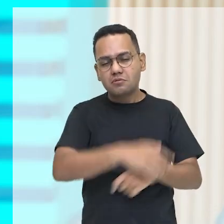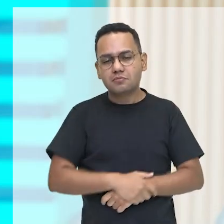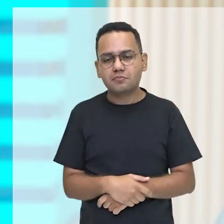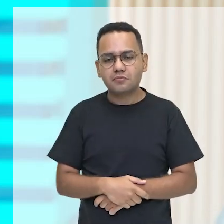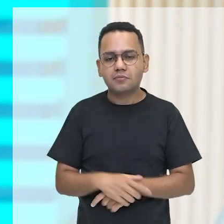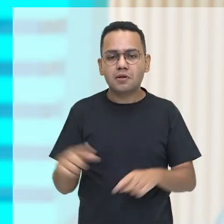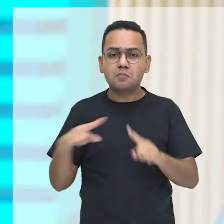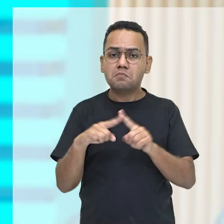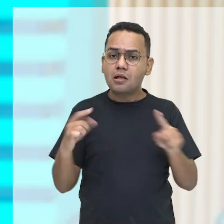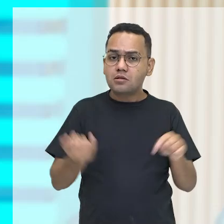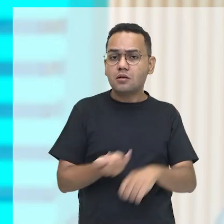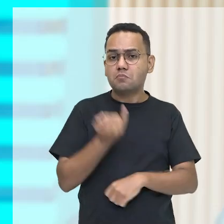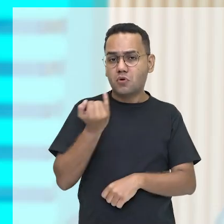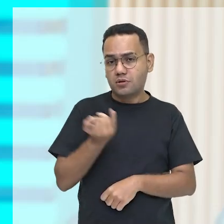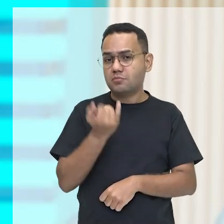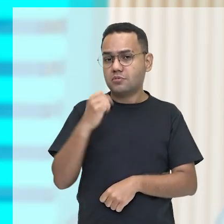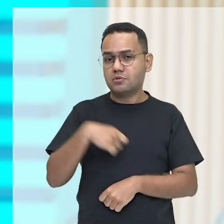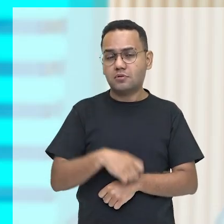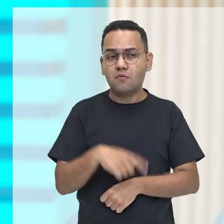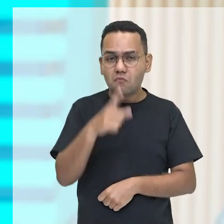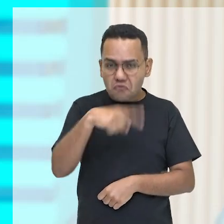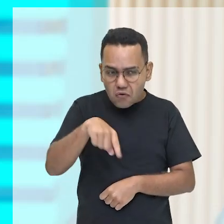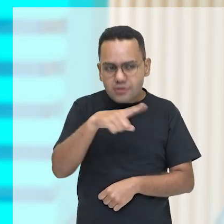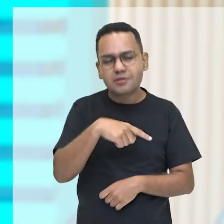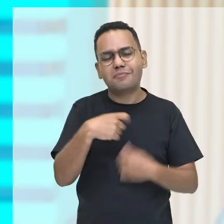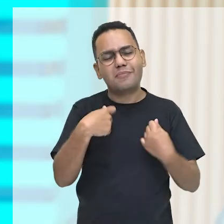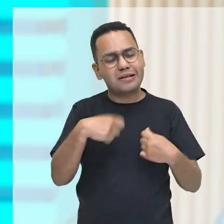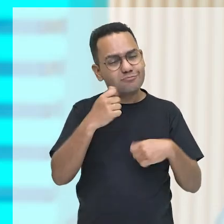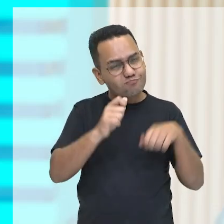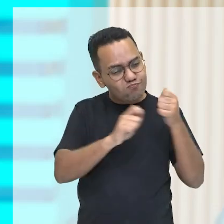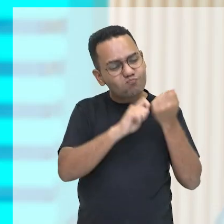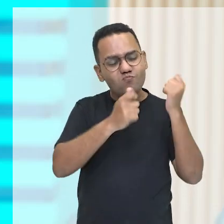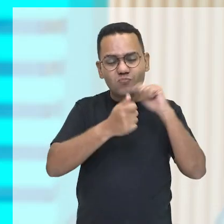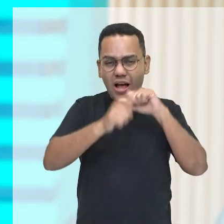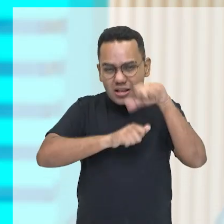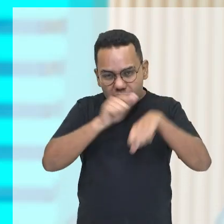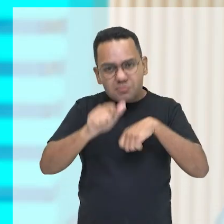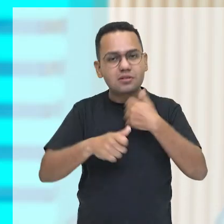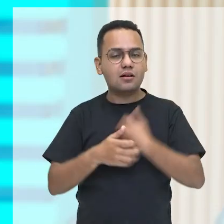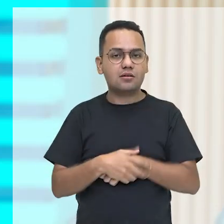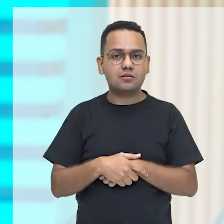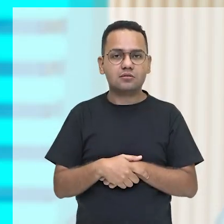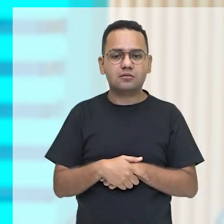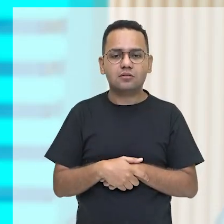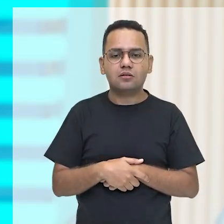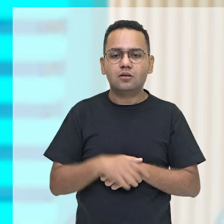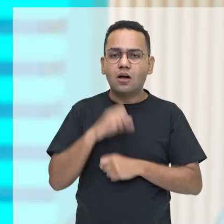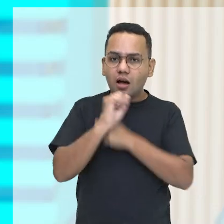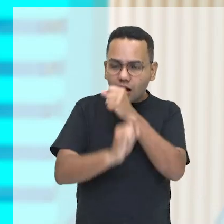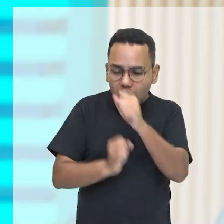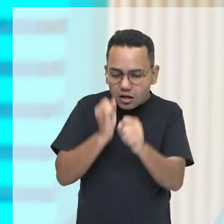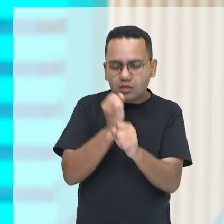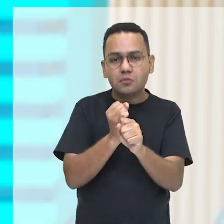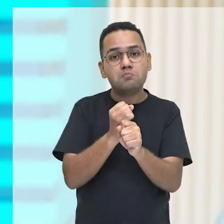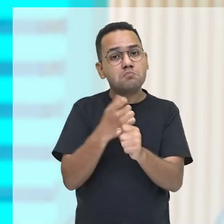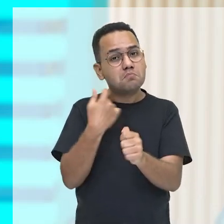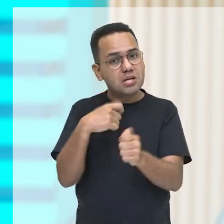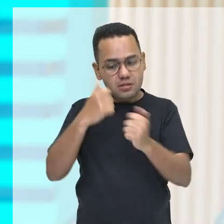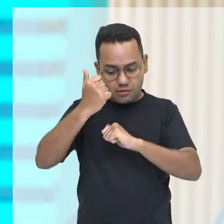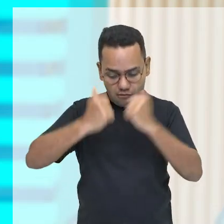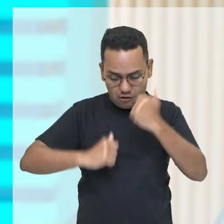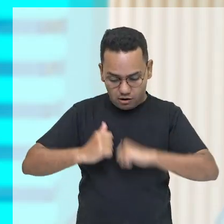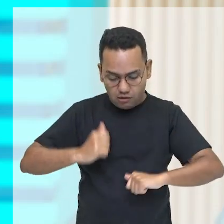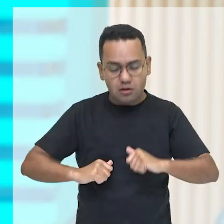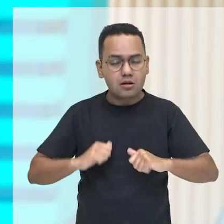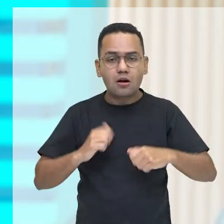é importantíssimo. Mudem esse hábito, costumem a se examinar todo ano para saber como é que está a saúde